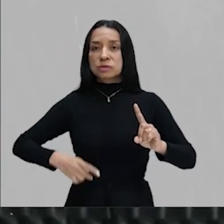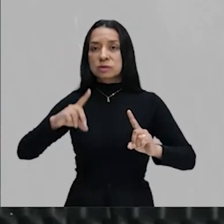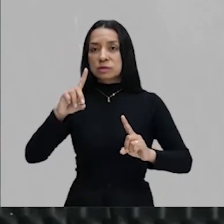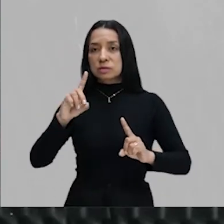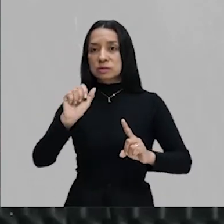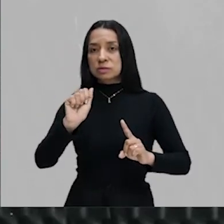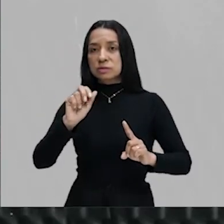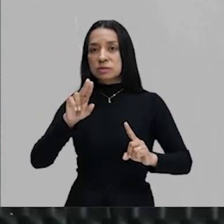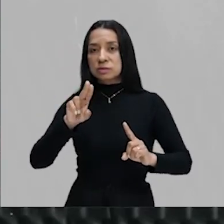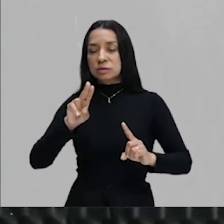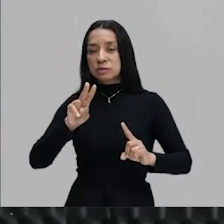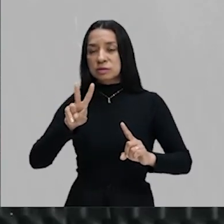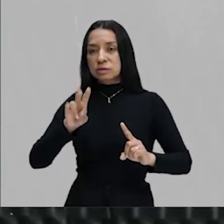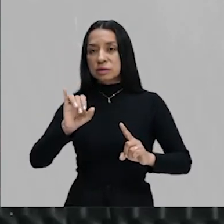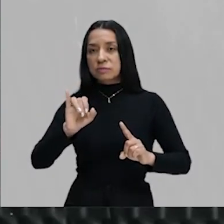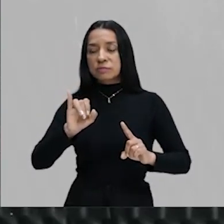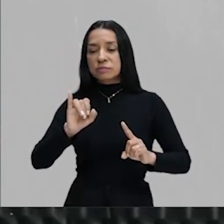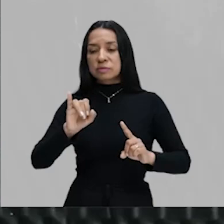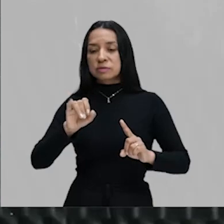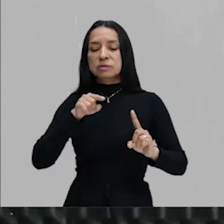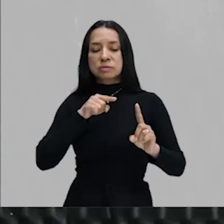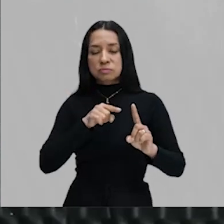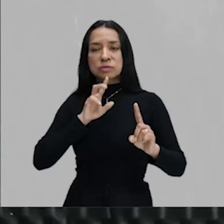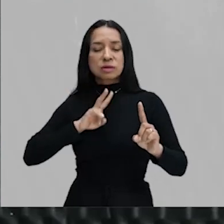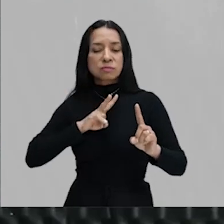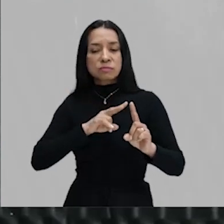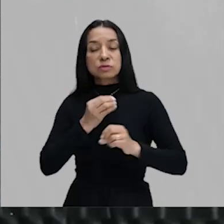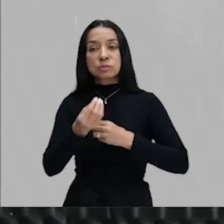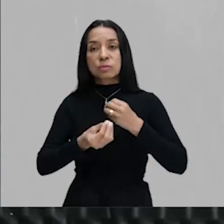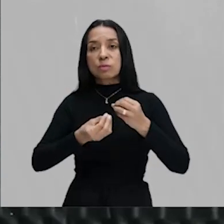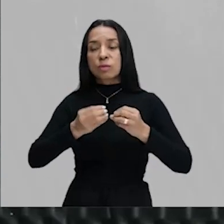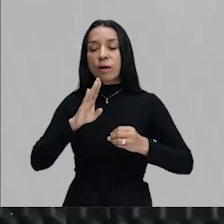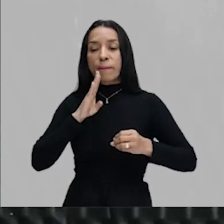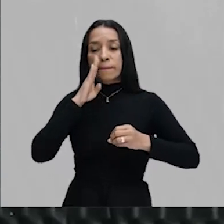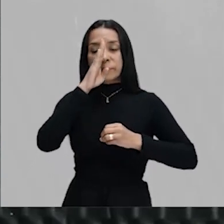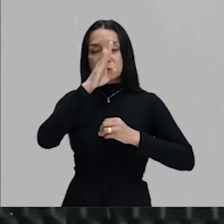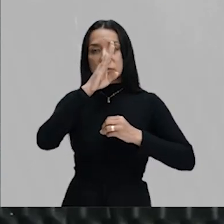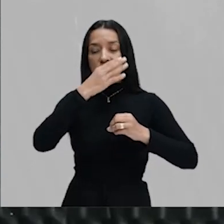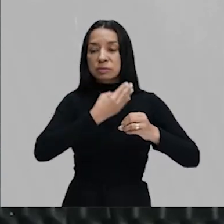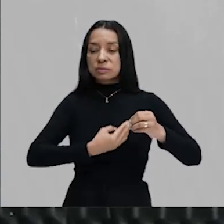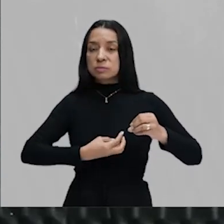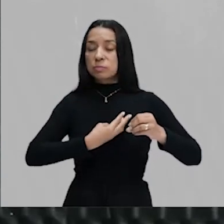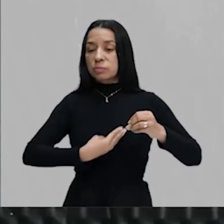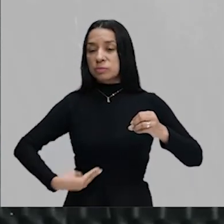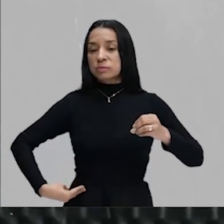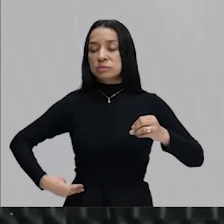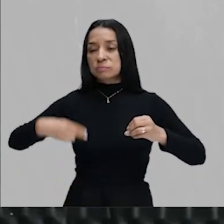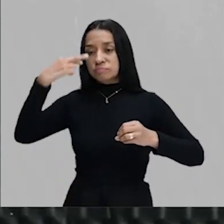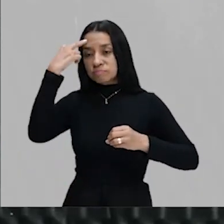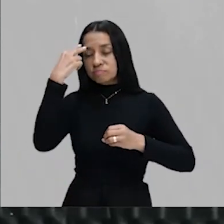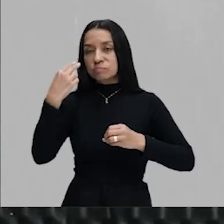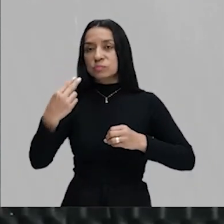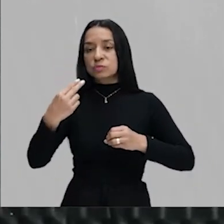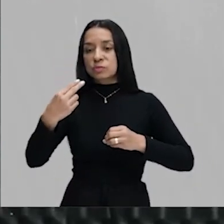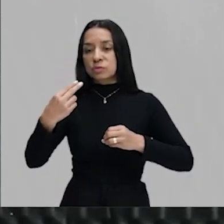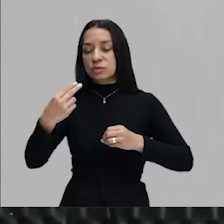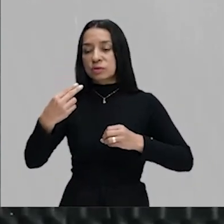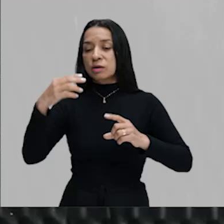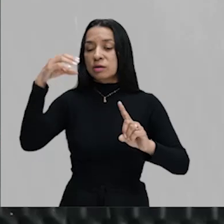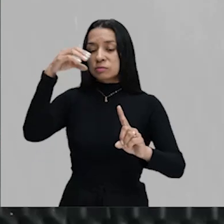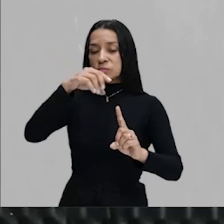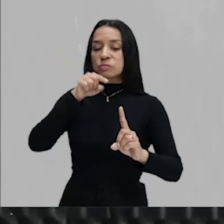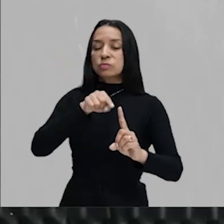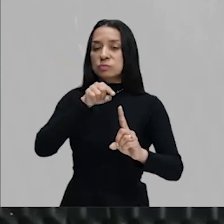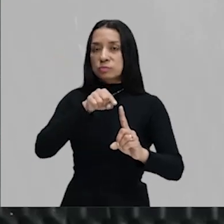que é apontada como uma das principais monarquias, tá, da história da realeza